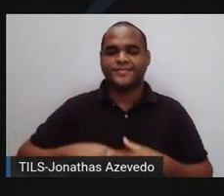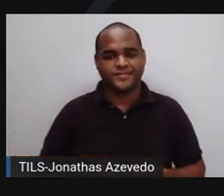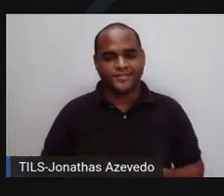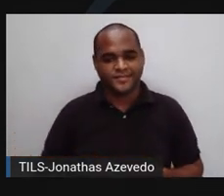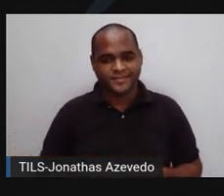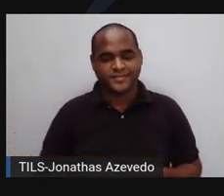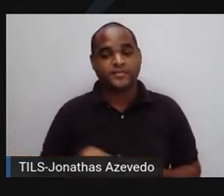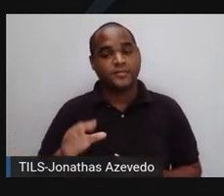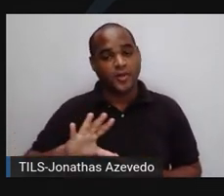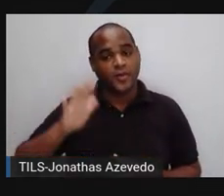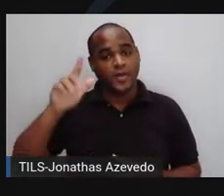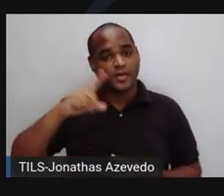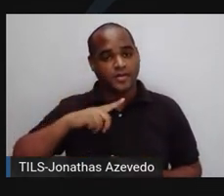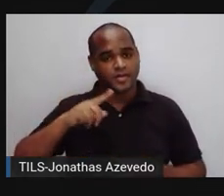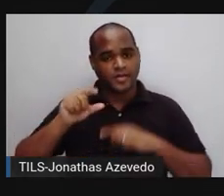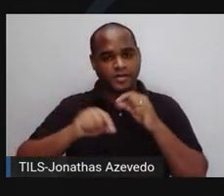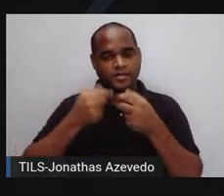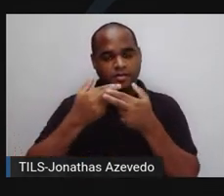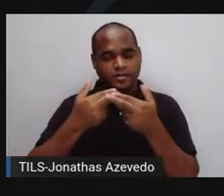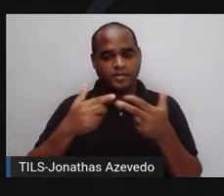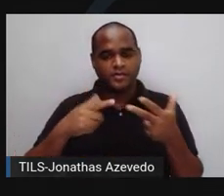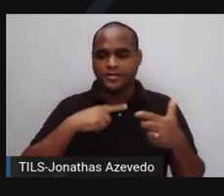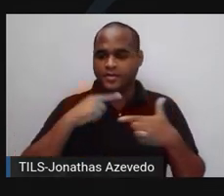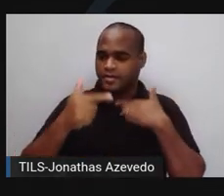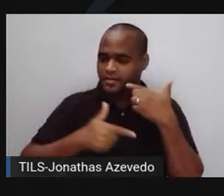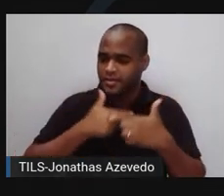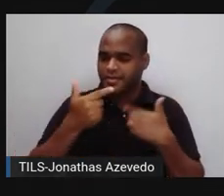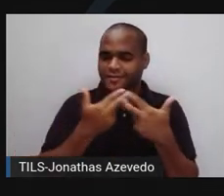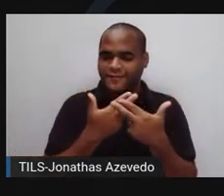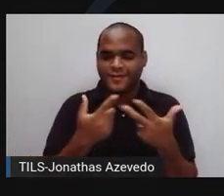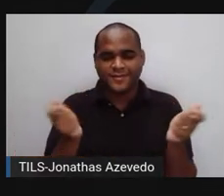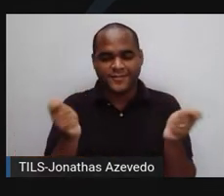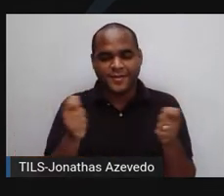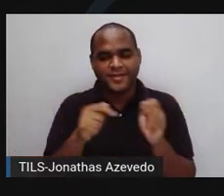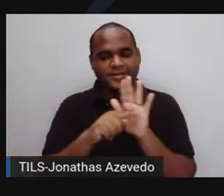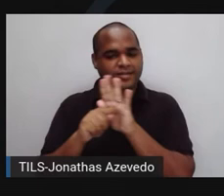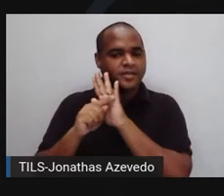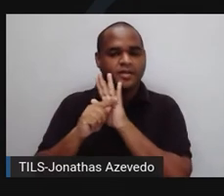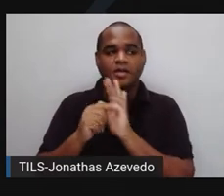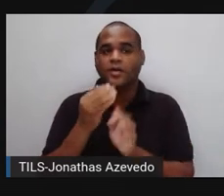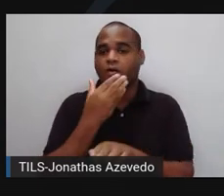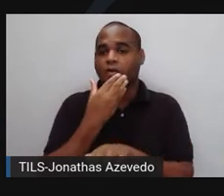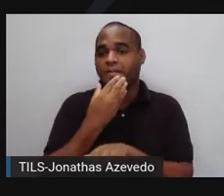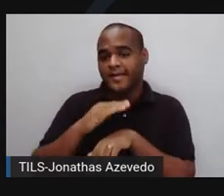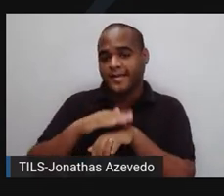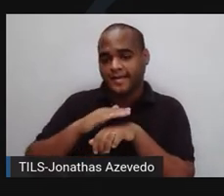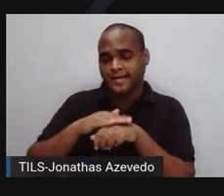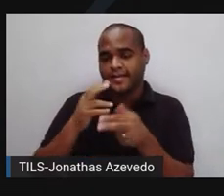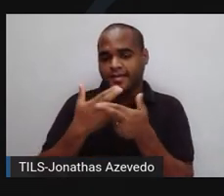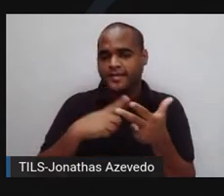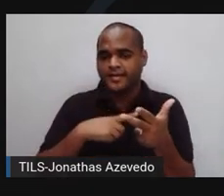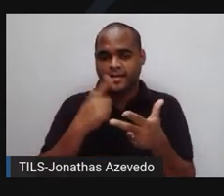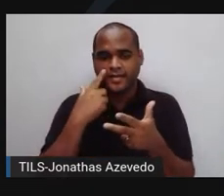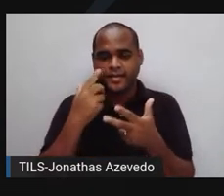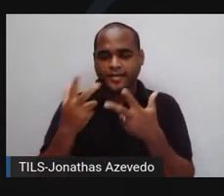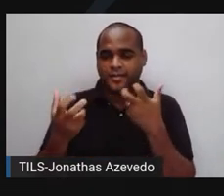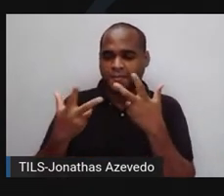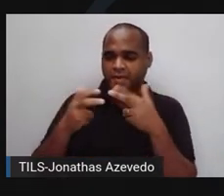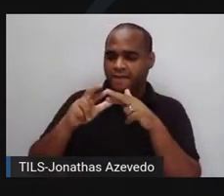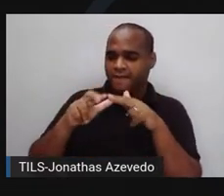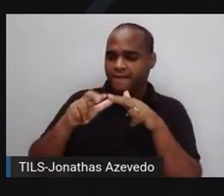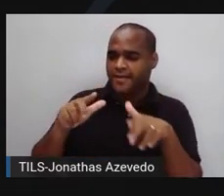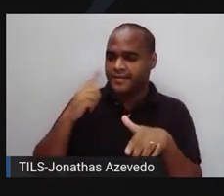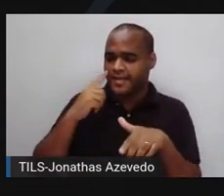que acontece que em vez de fazer aqui o sistema trabalhar a seu favor o homem muitas vezes tem preferido buscar complexas soluções